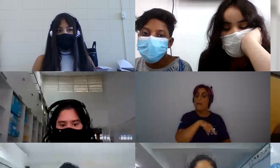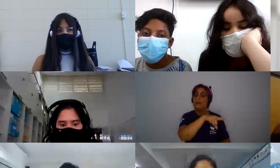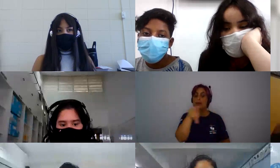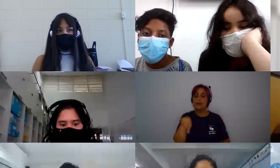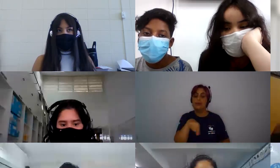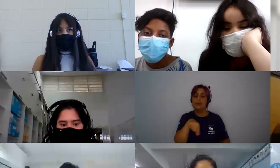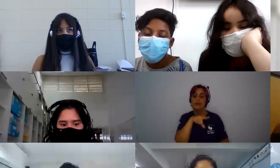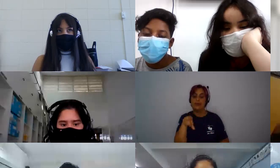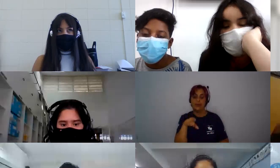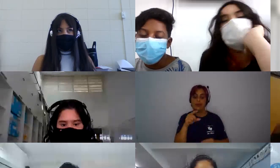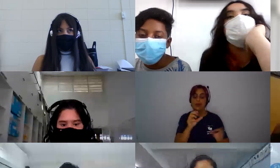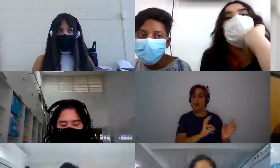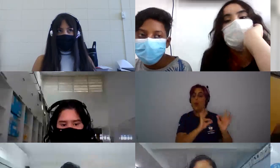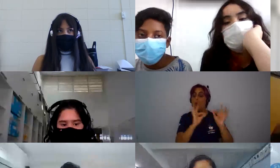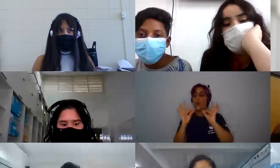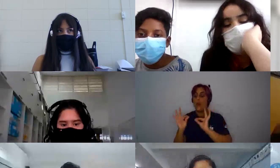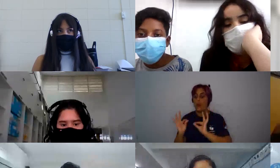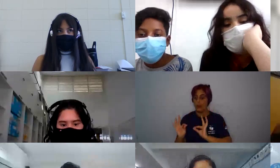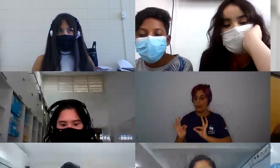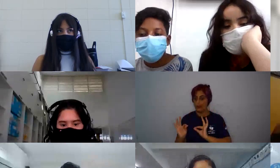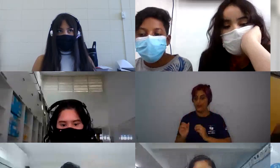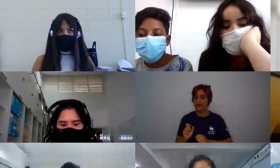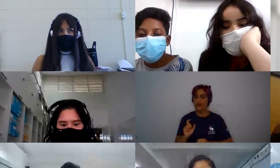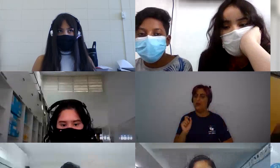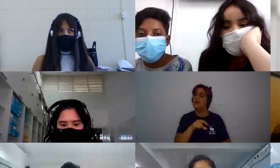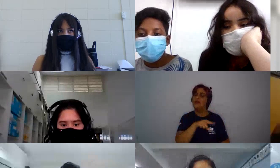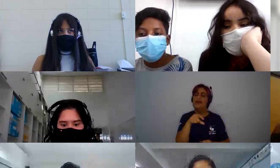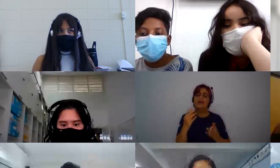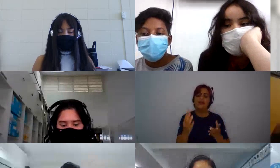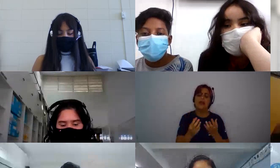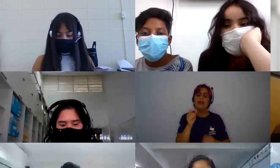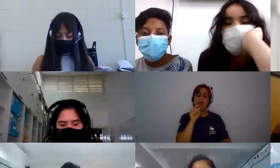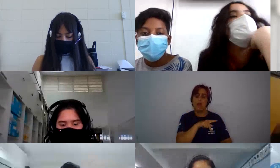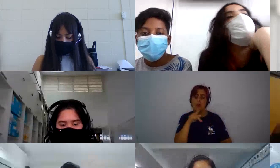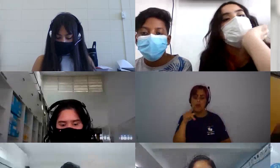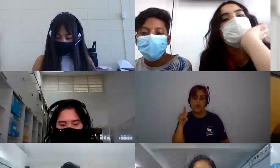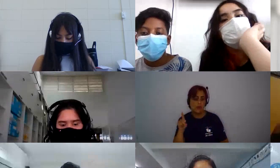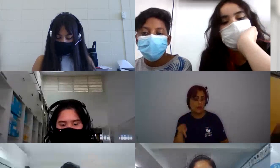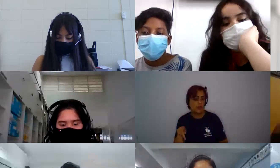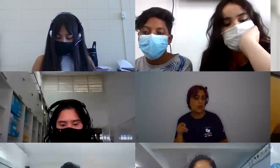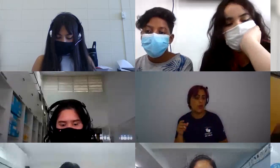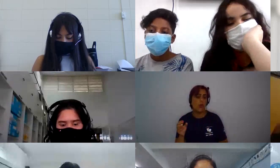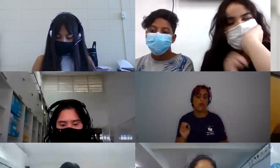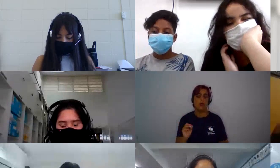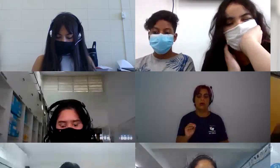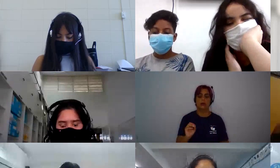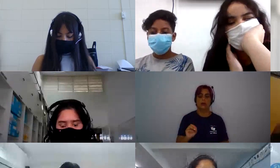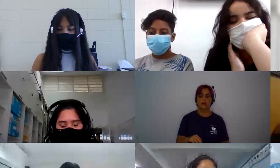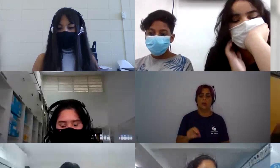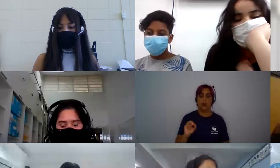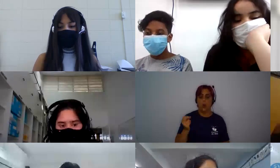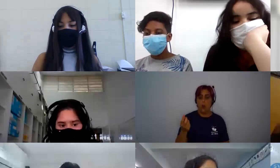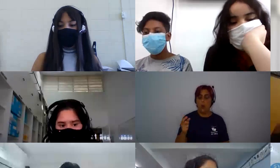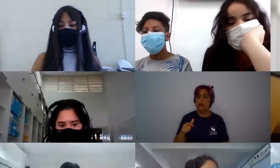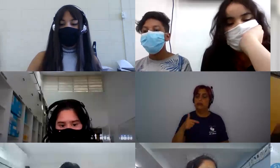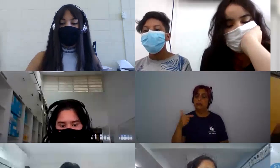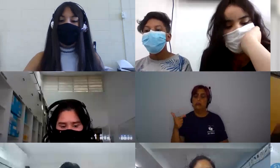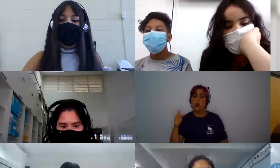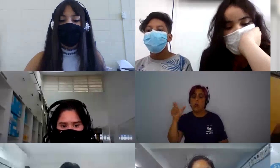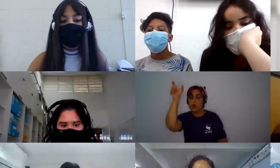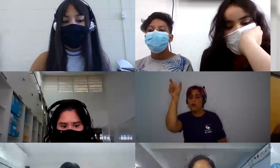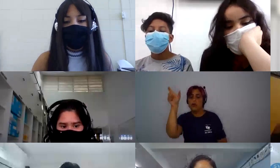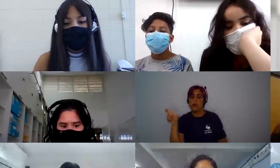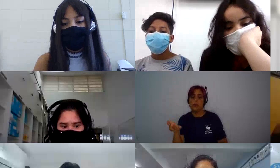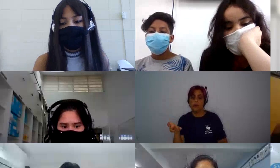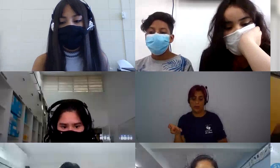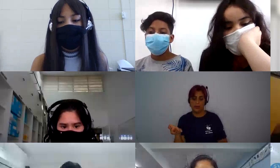teu colega, tua amiga, o teu professor ou um professor de uma outra pessoa com a tua idade ouvisse para que ele pudesse